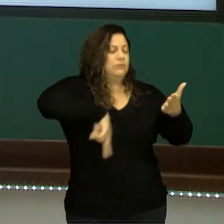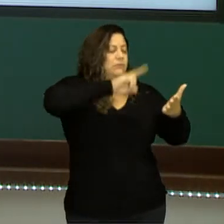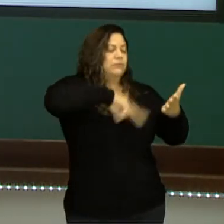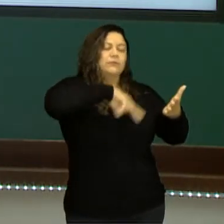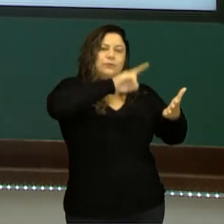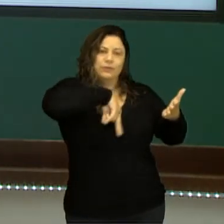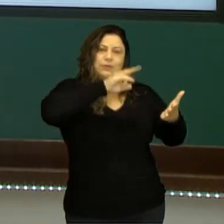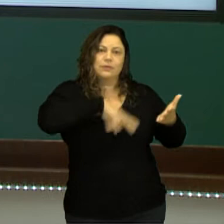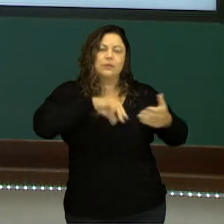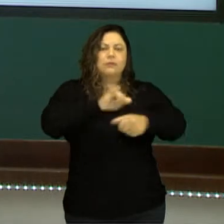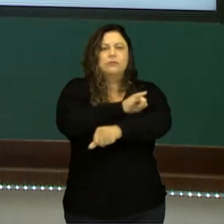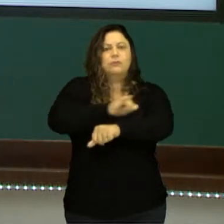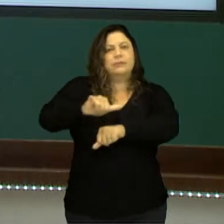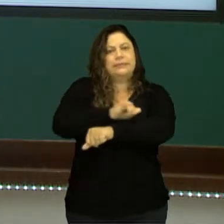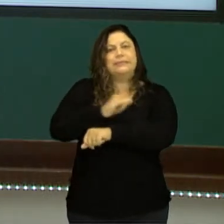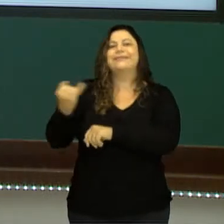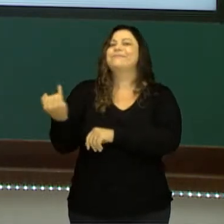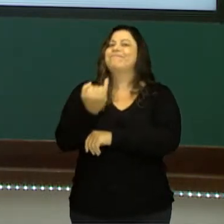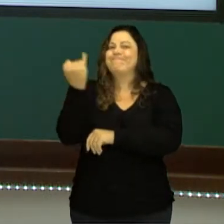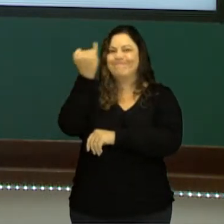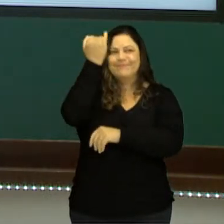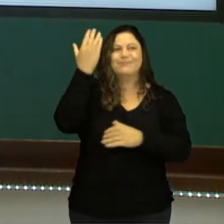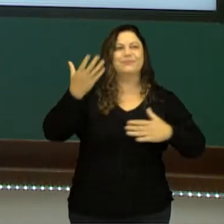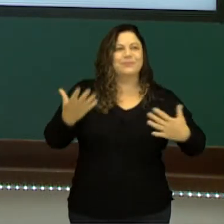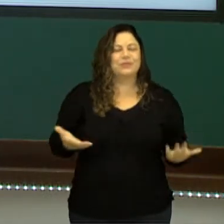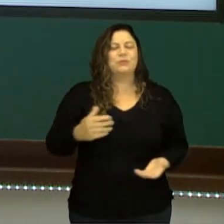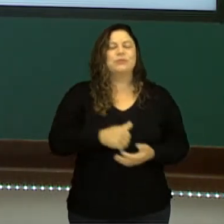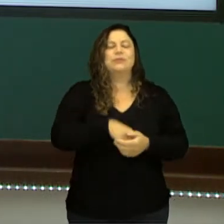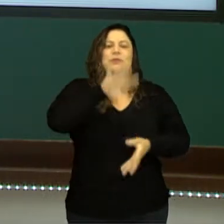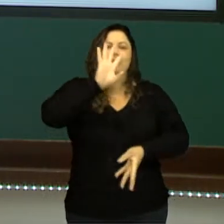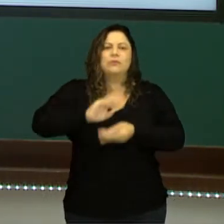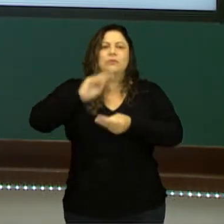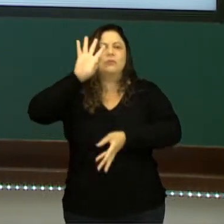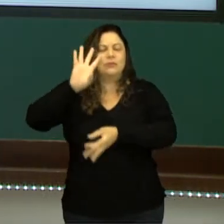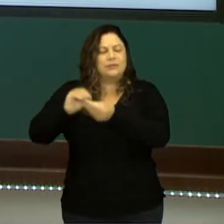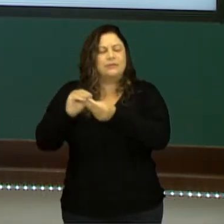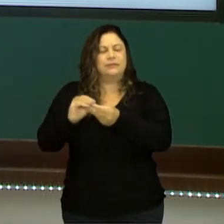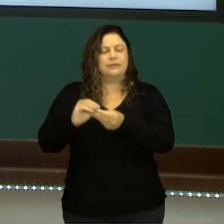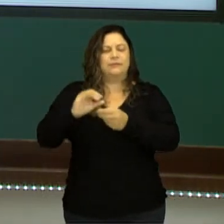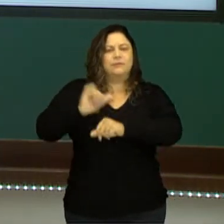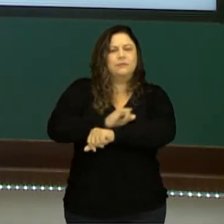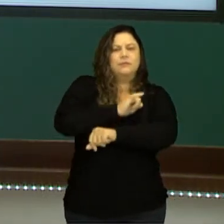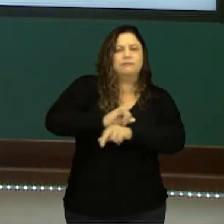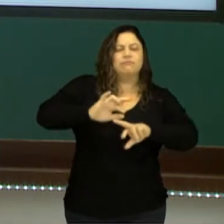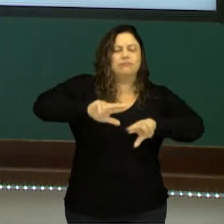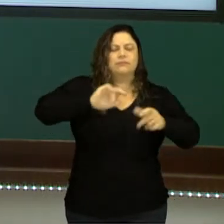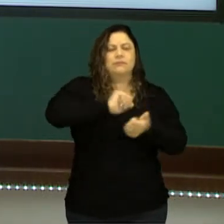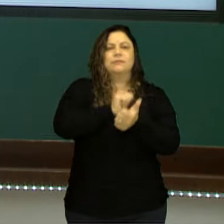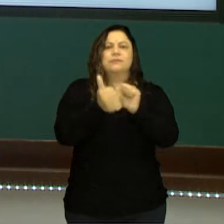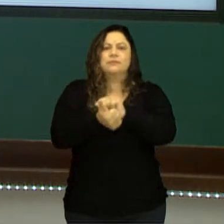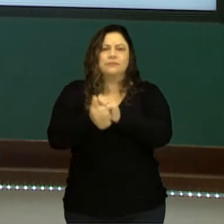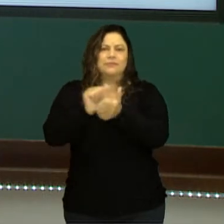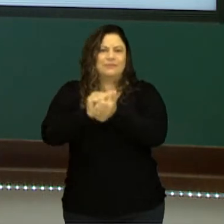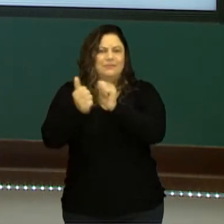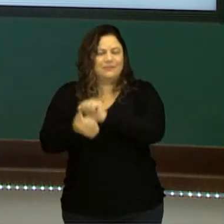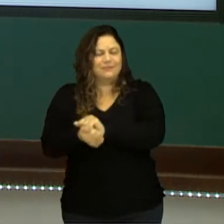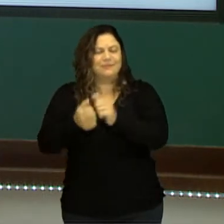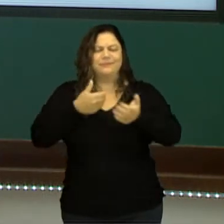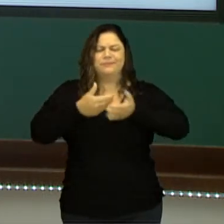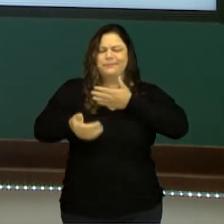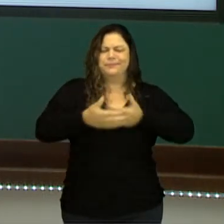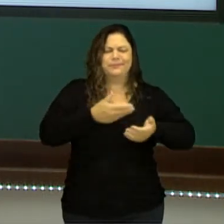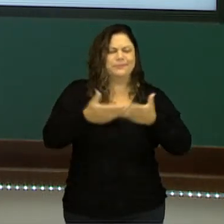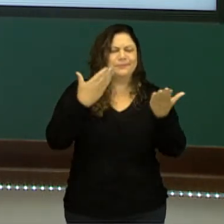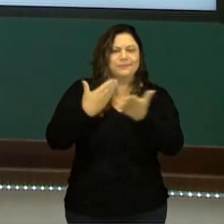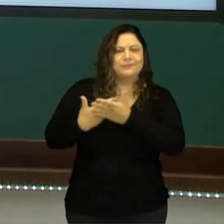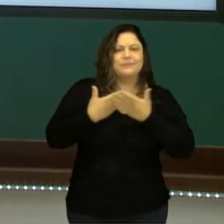uma estratégia importante, né? Então, resumos são ferramentas que se adequam a qualquer estudo e para todo tipo de matéria.